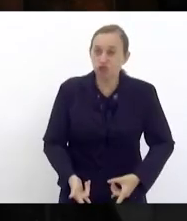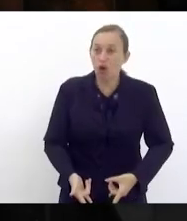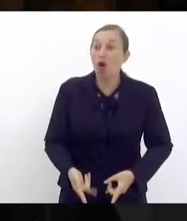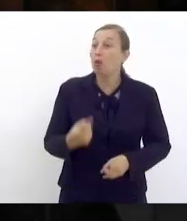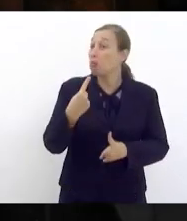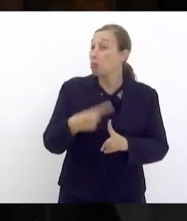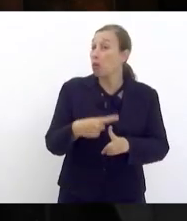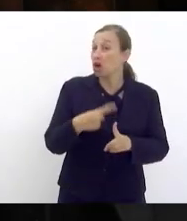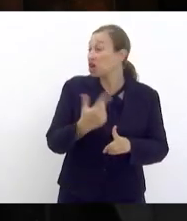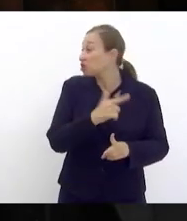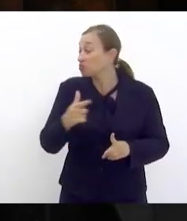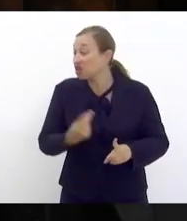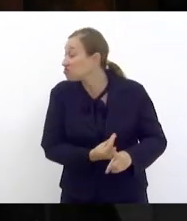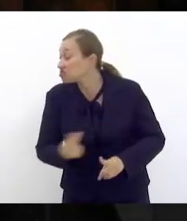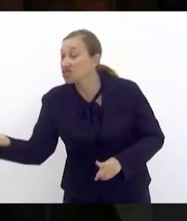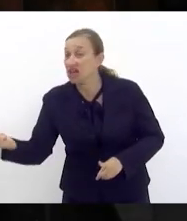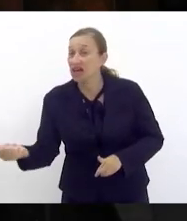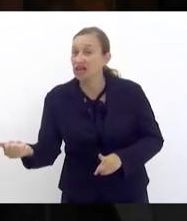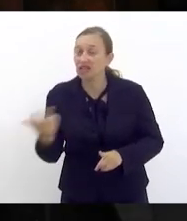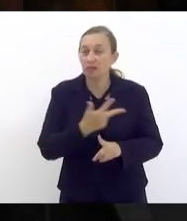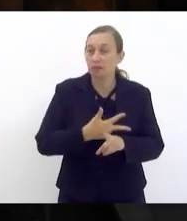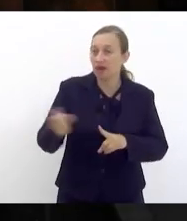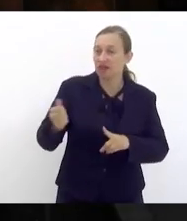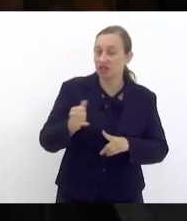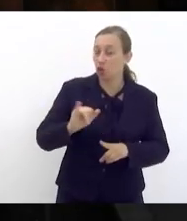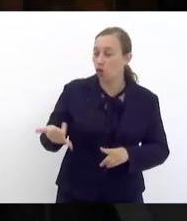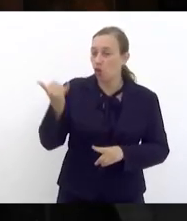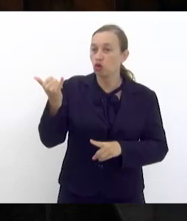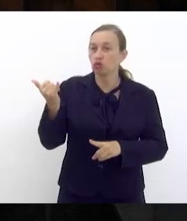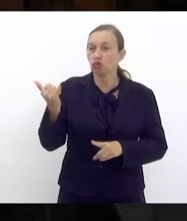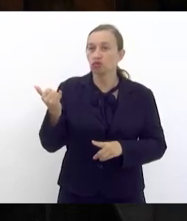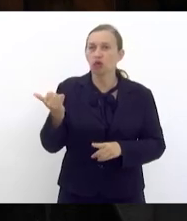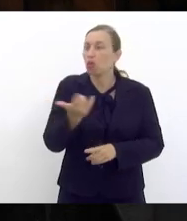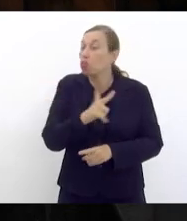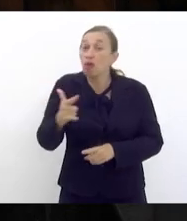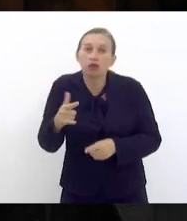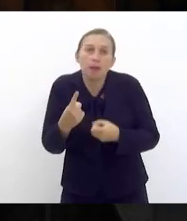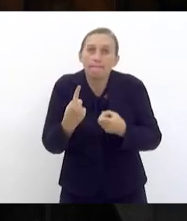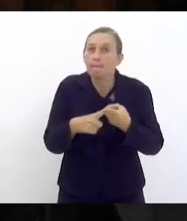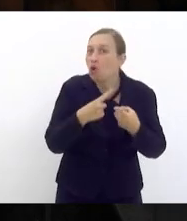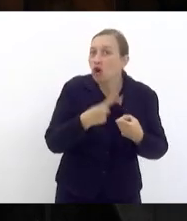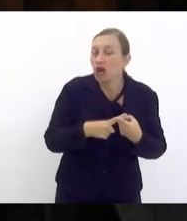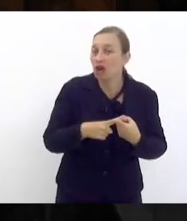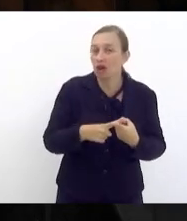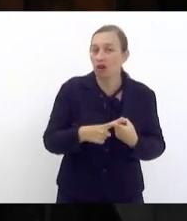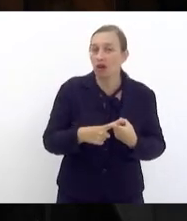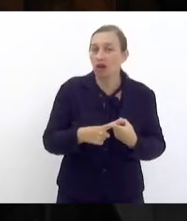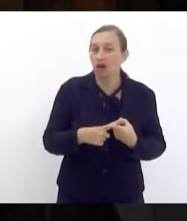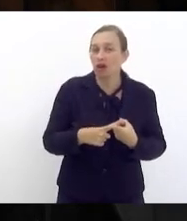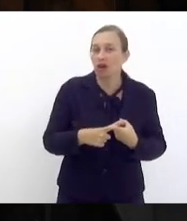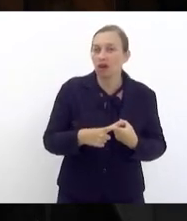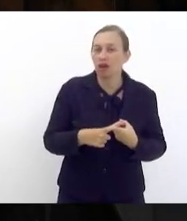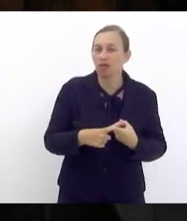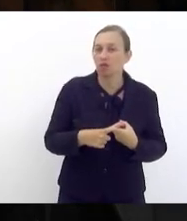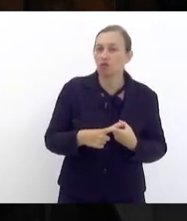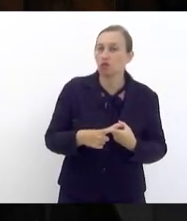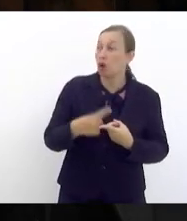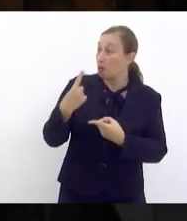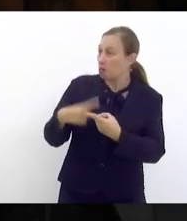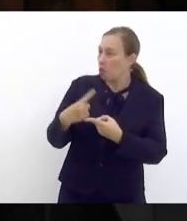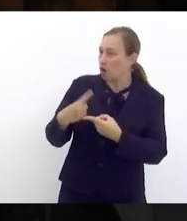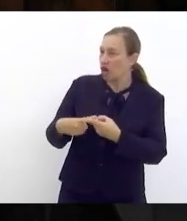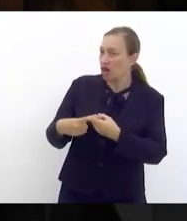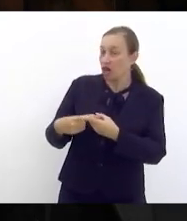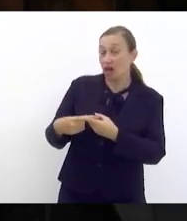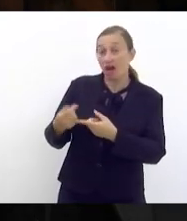porque não tem saída para vencer esses juros. E não tem porquê, porque nos ensina a